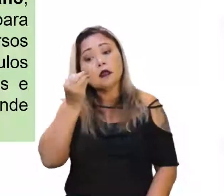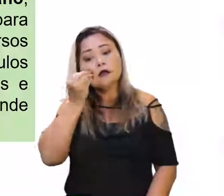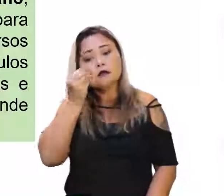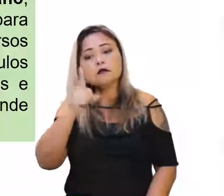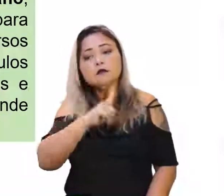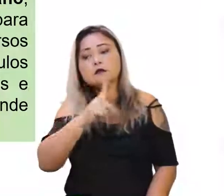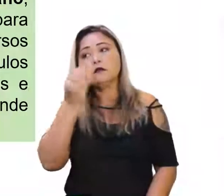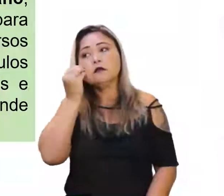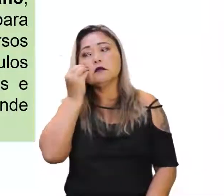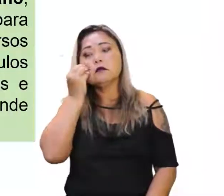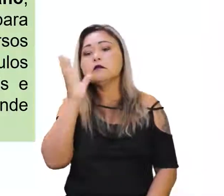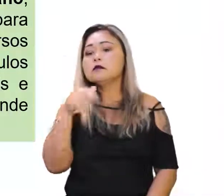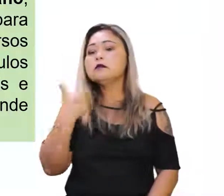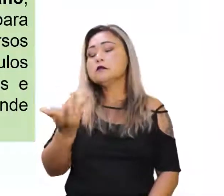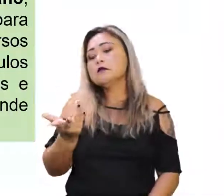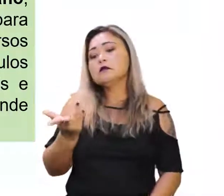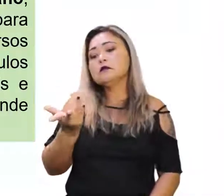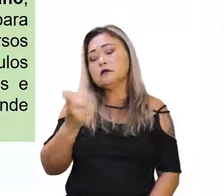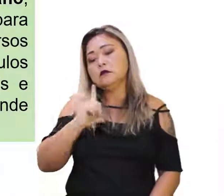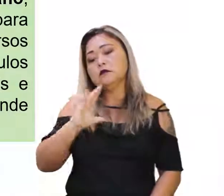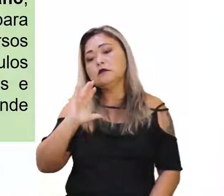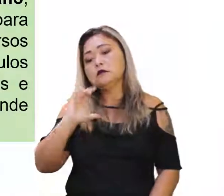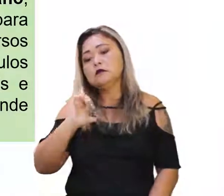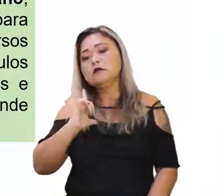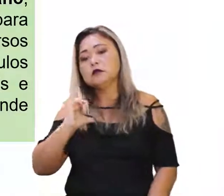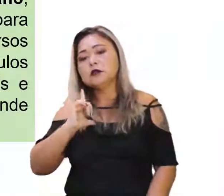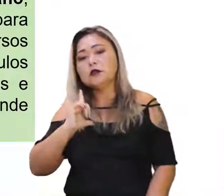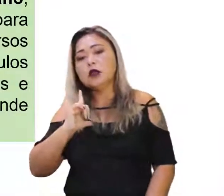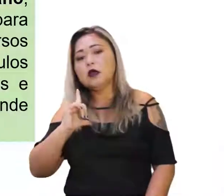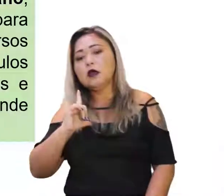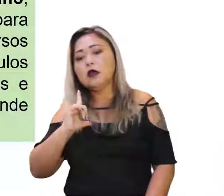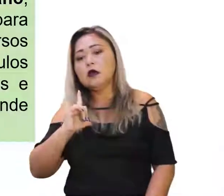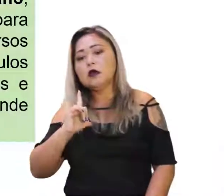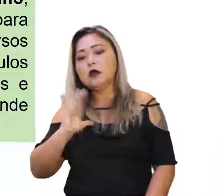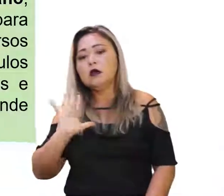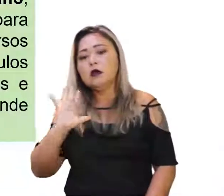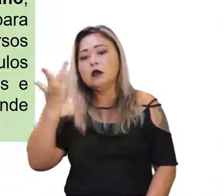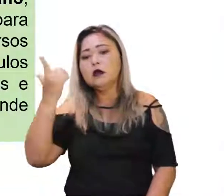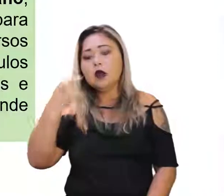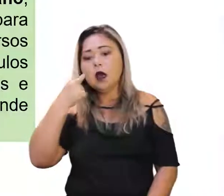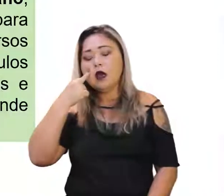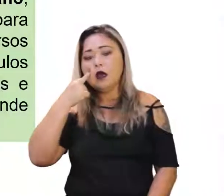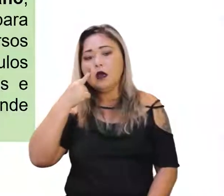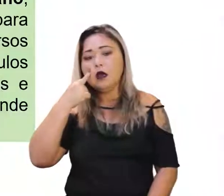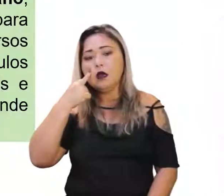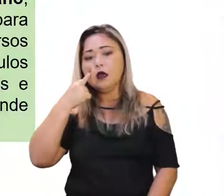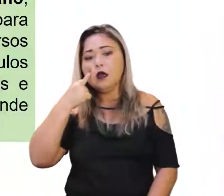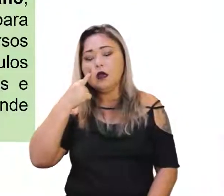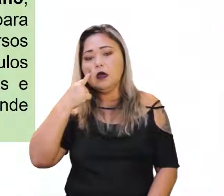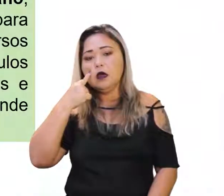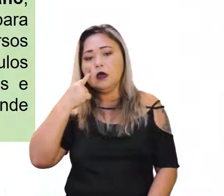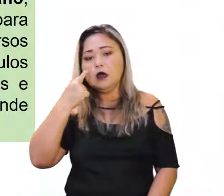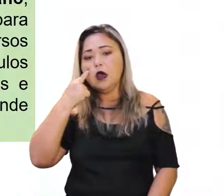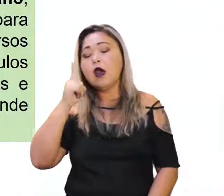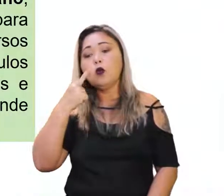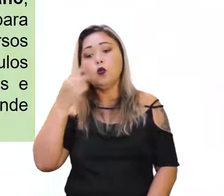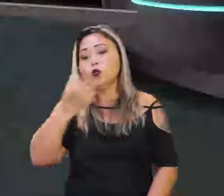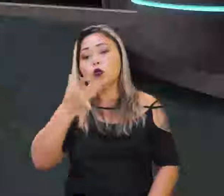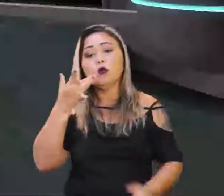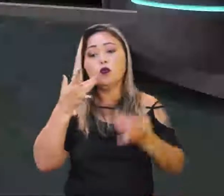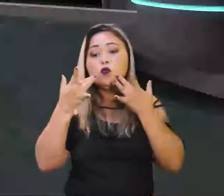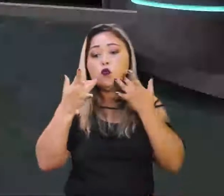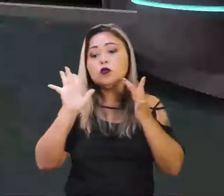oportunidade, tiver algum evento, sempre tem eventos. Eu não estive nesse teatro, mas eu já ouvi